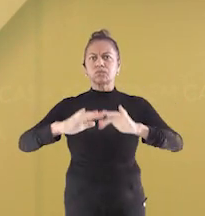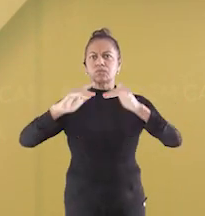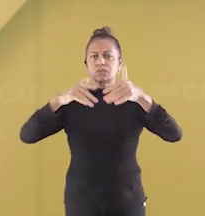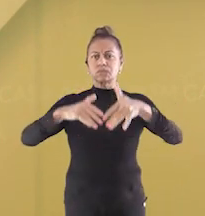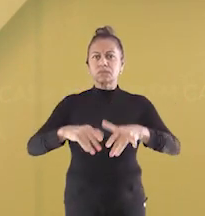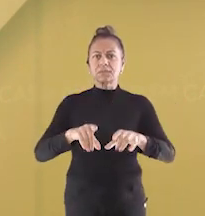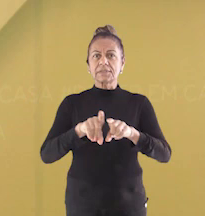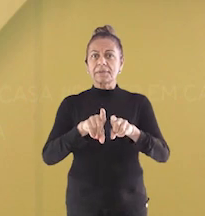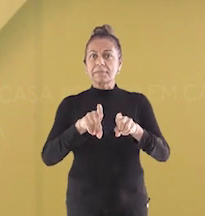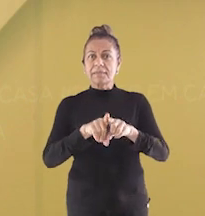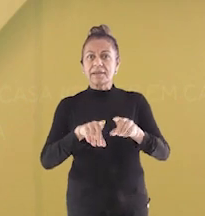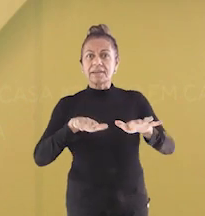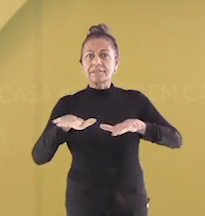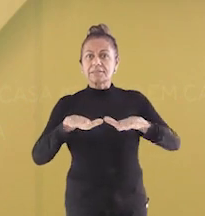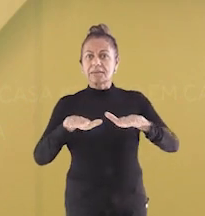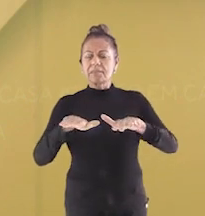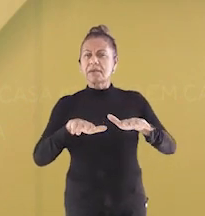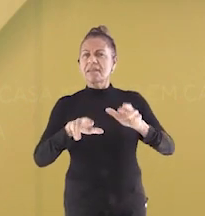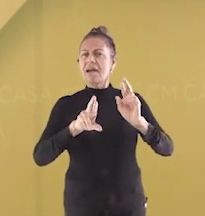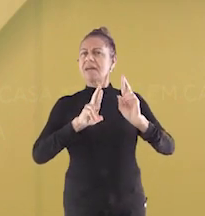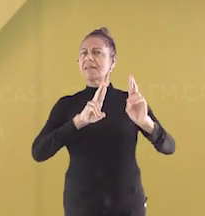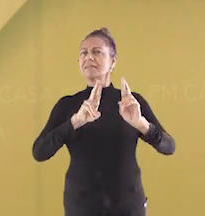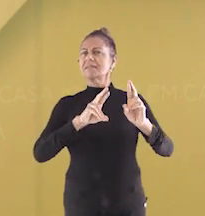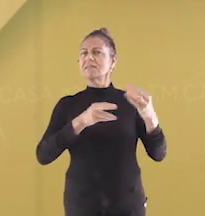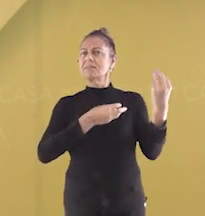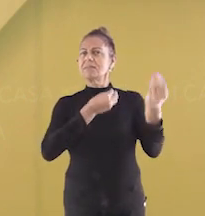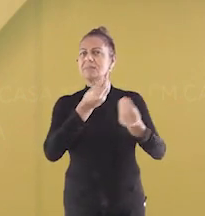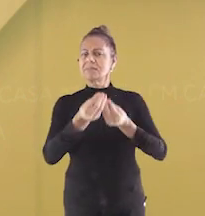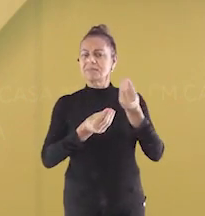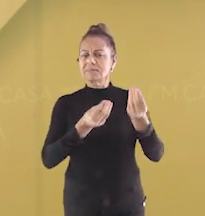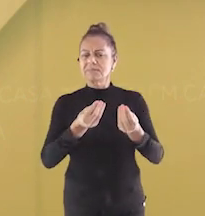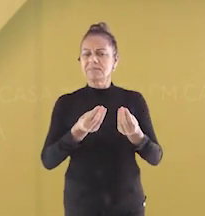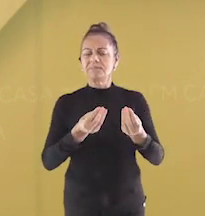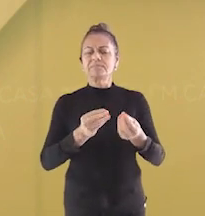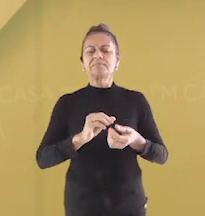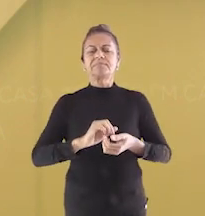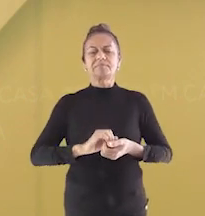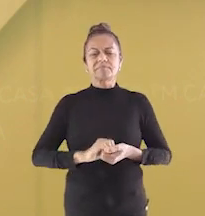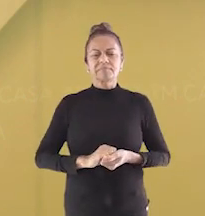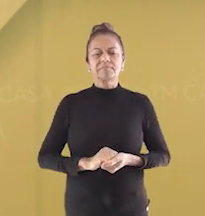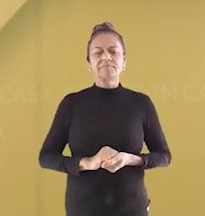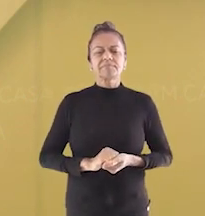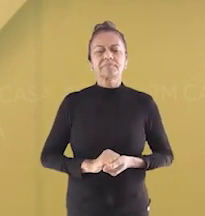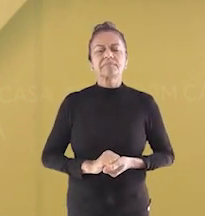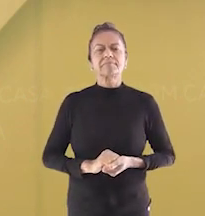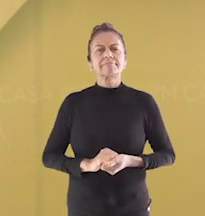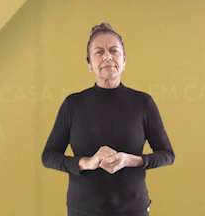Vamos entender um pouco mais sobre o vulcanismo agora.